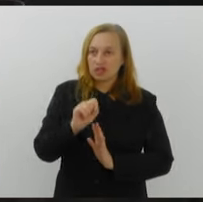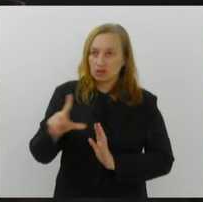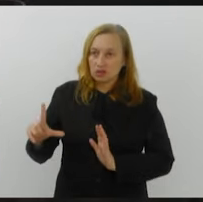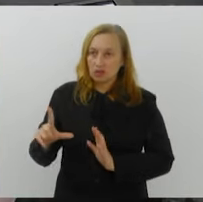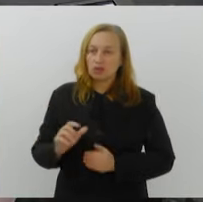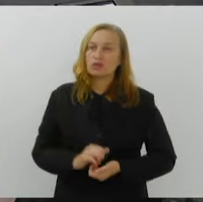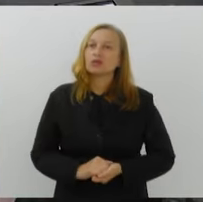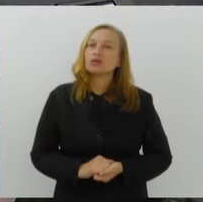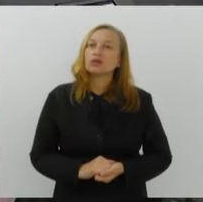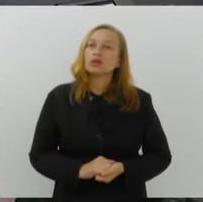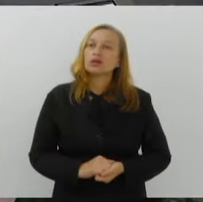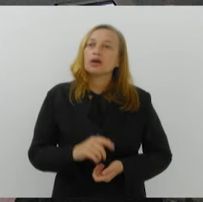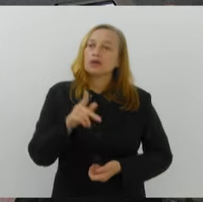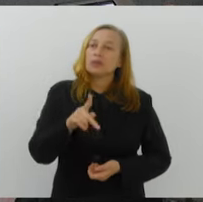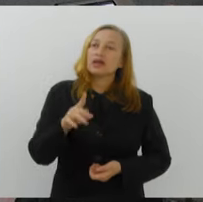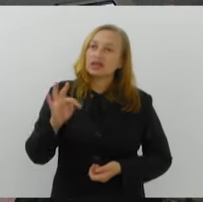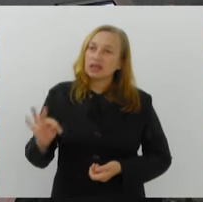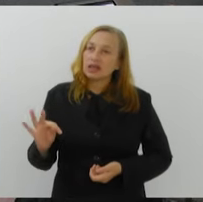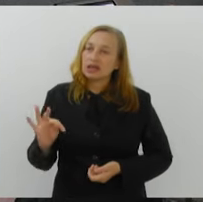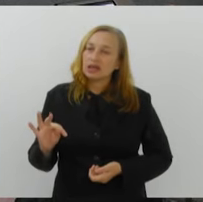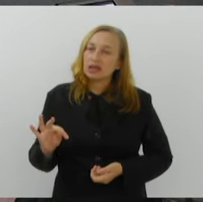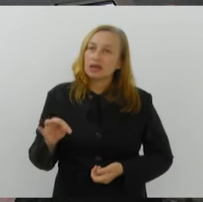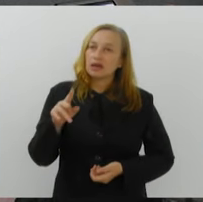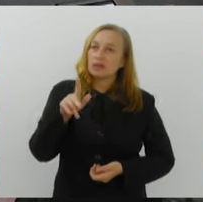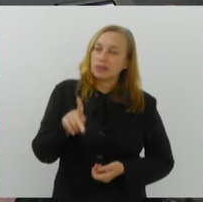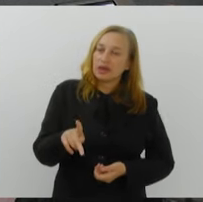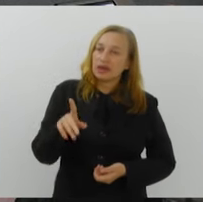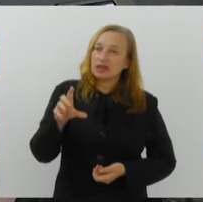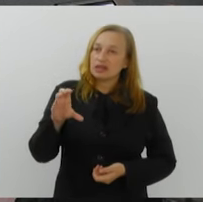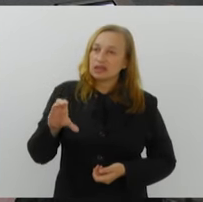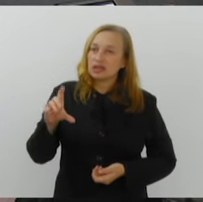Da bancada do PT e da bancada do PC do B.